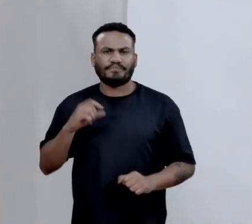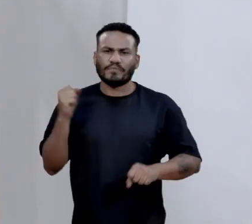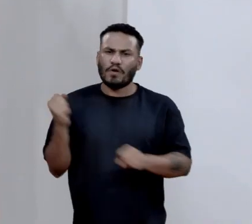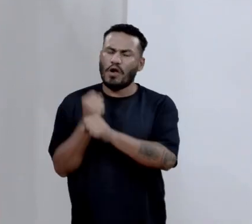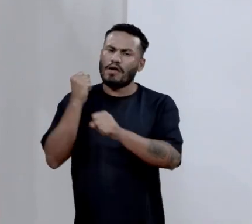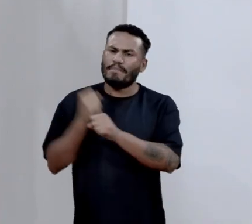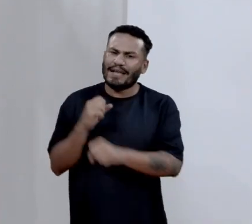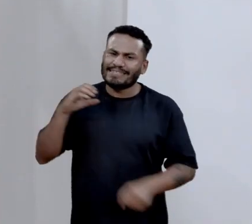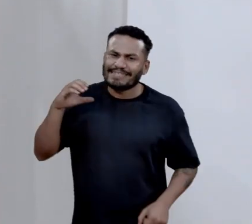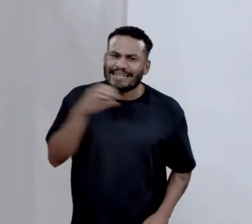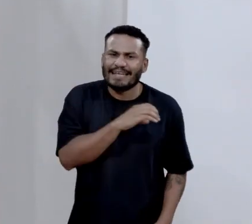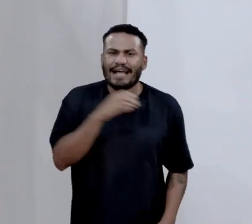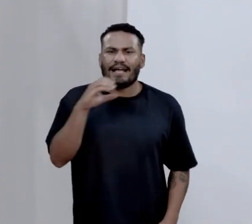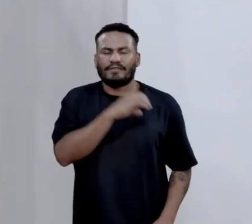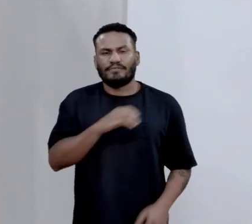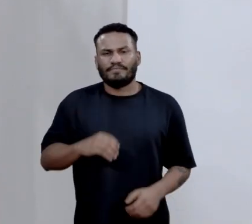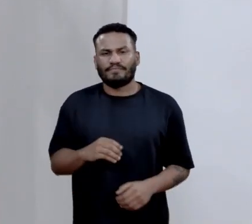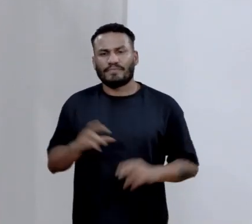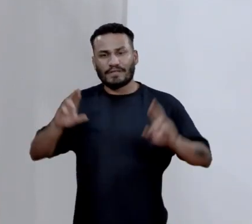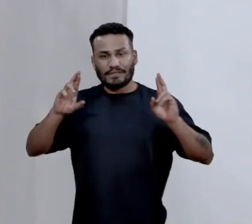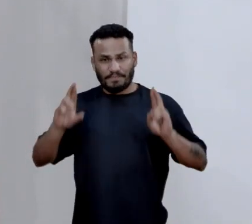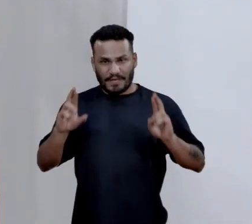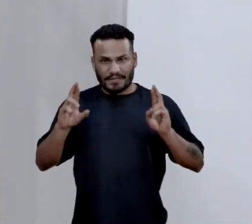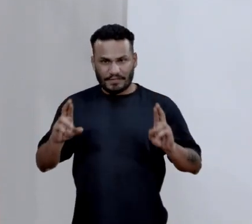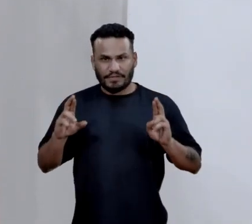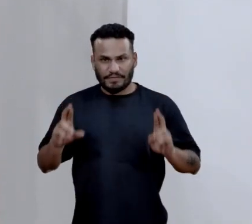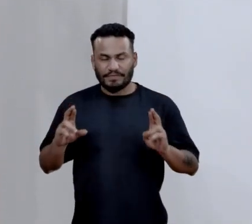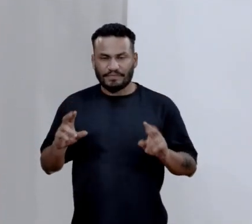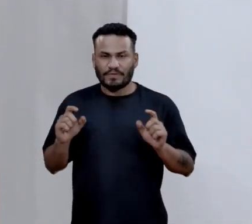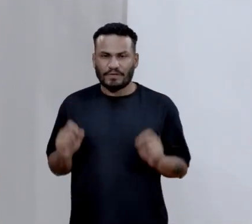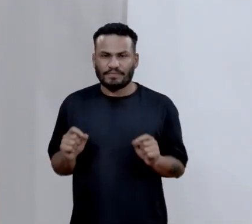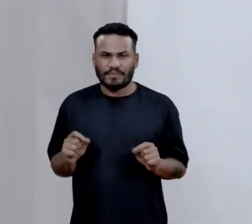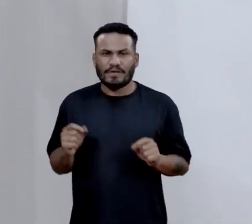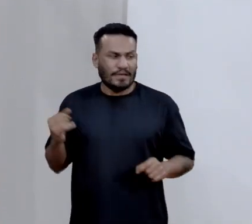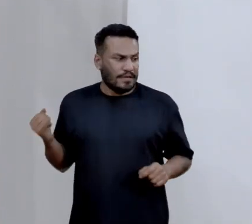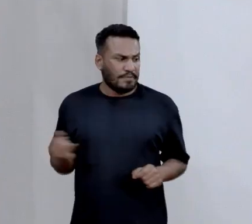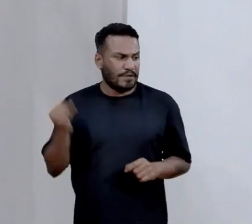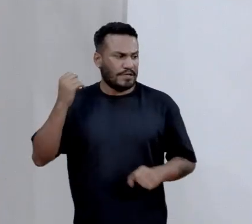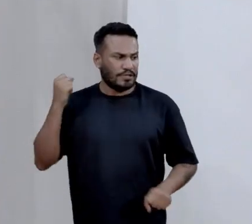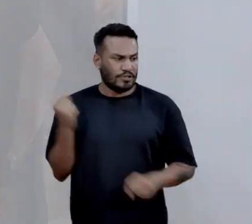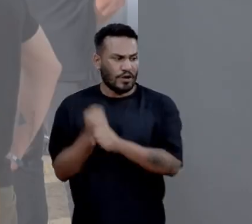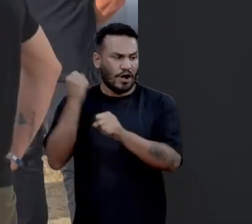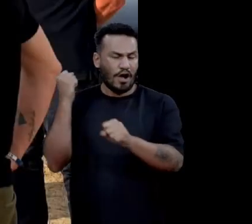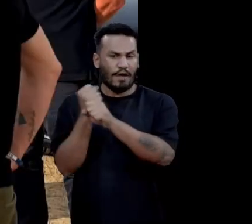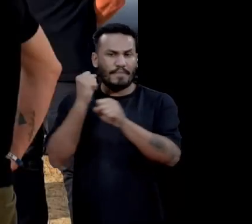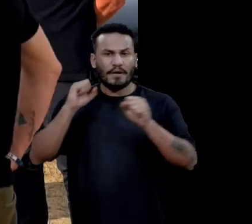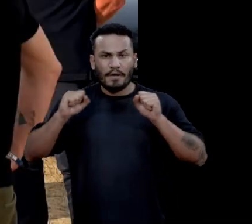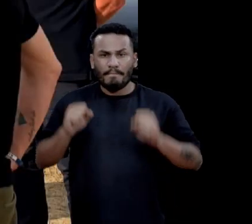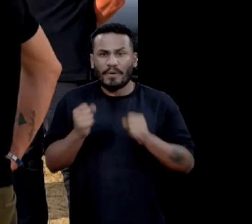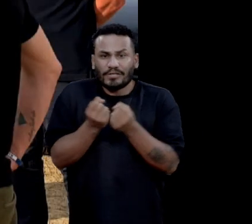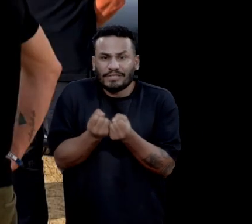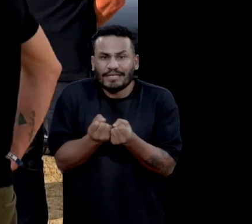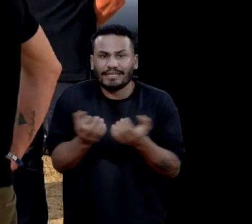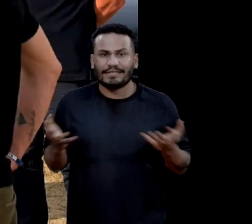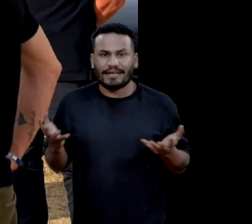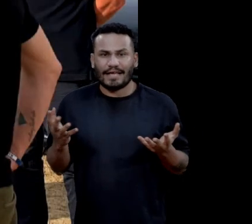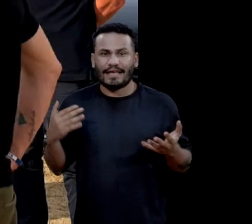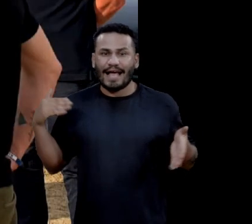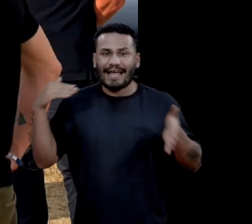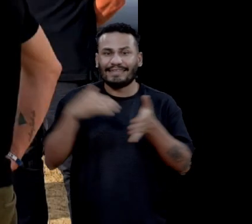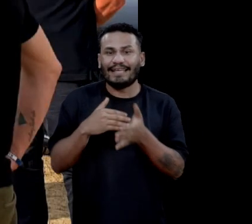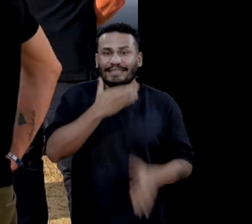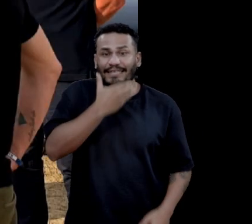num ritmo acelerado. A expectativa é que essa importante obra possa ser entregue